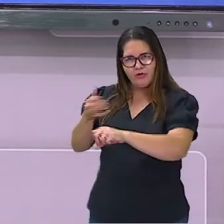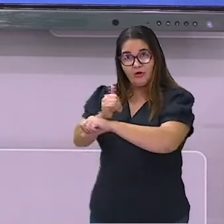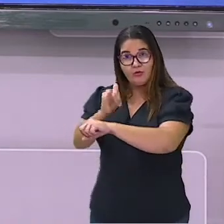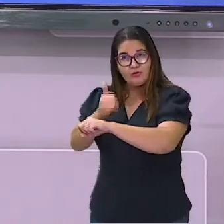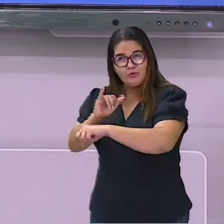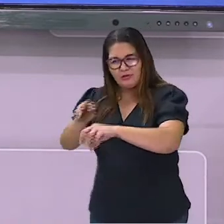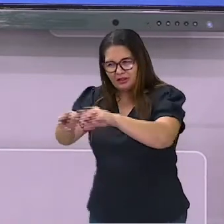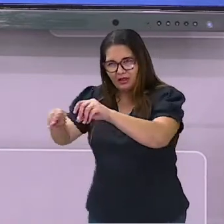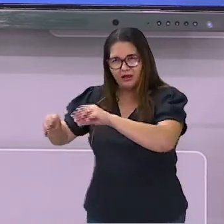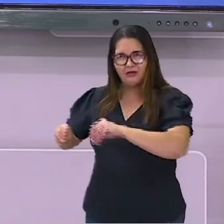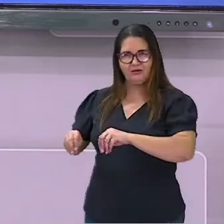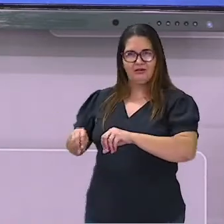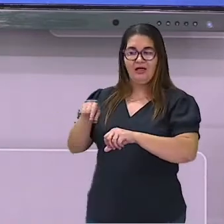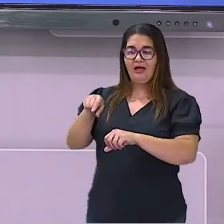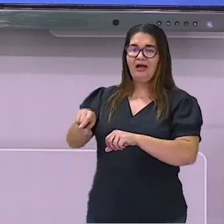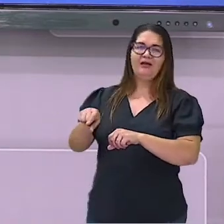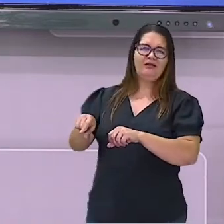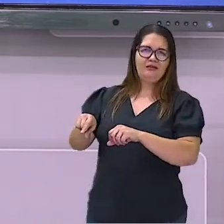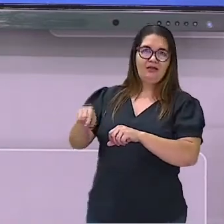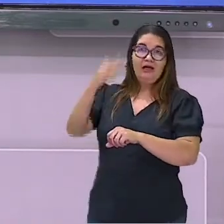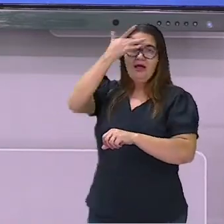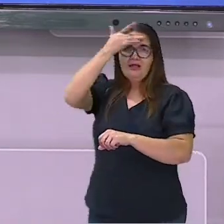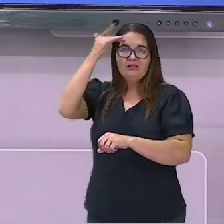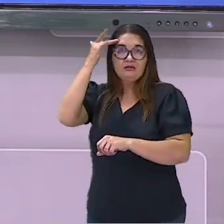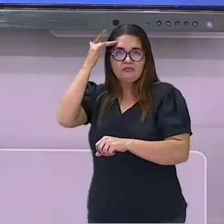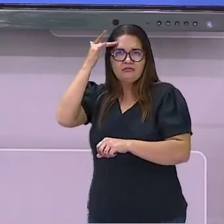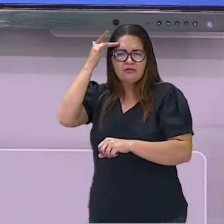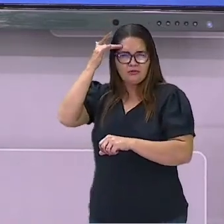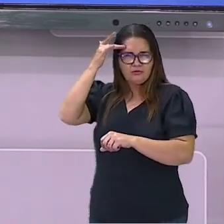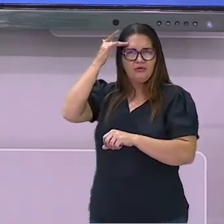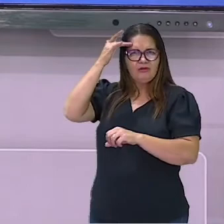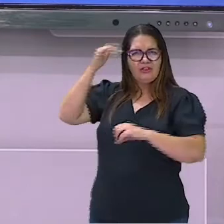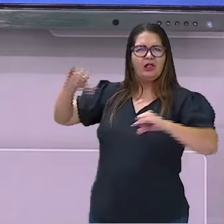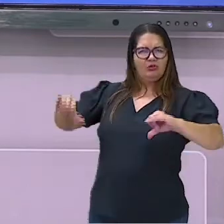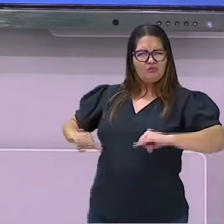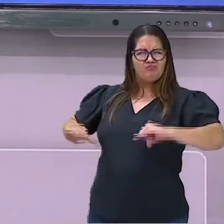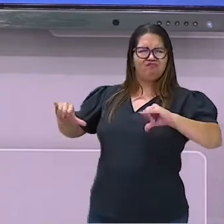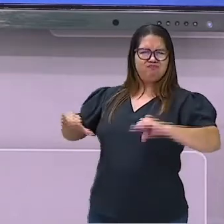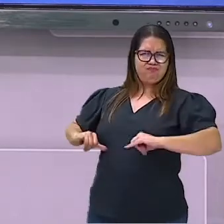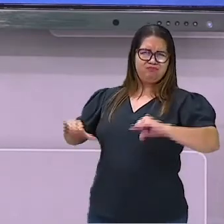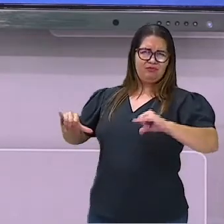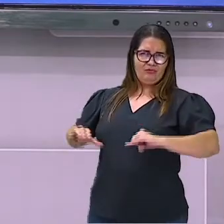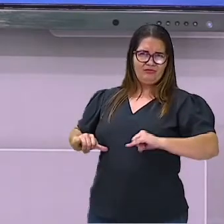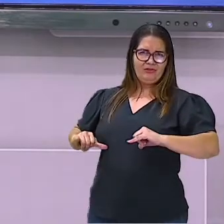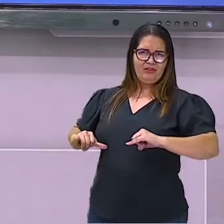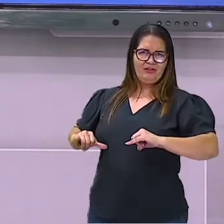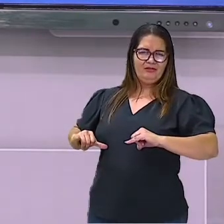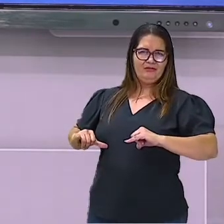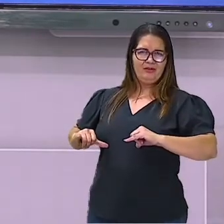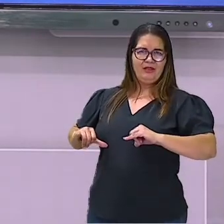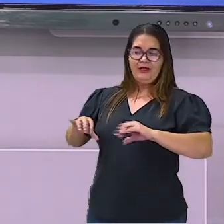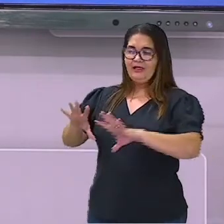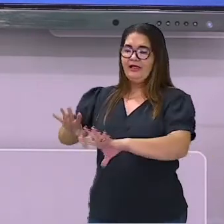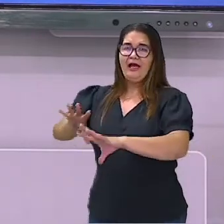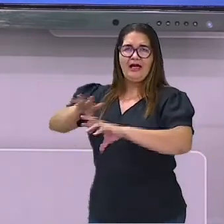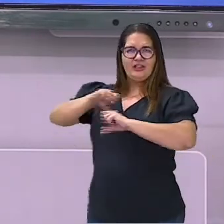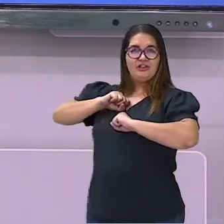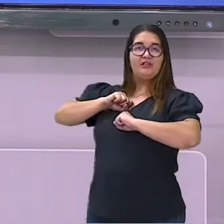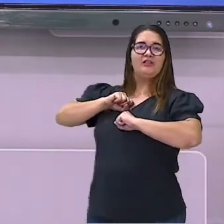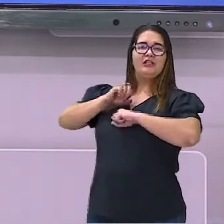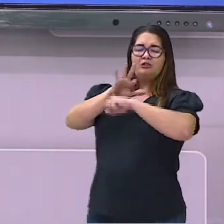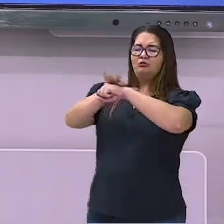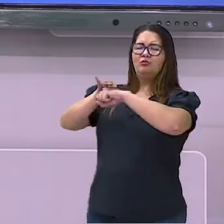que alguém tinha que plantar e colher para se